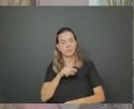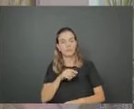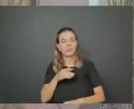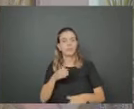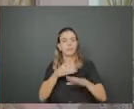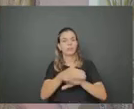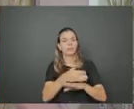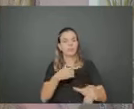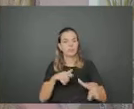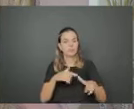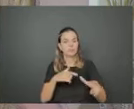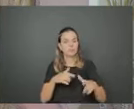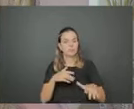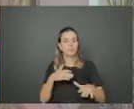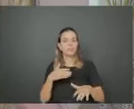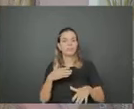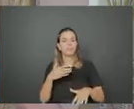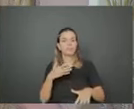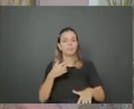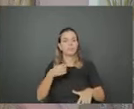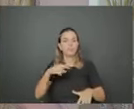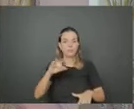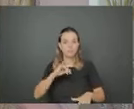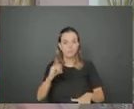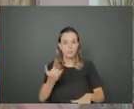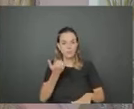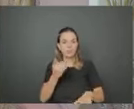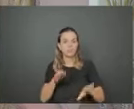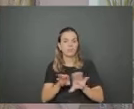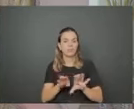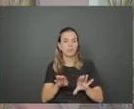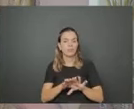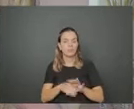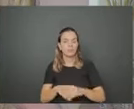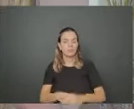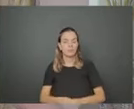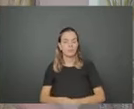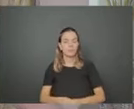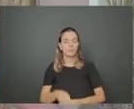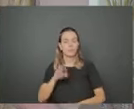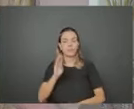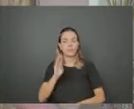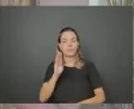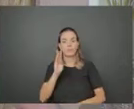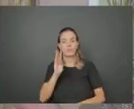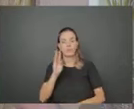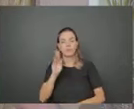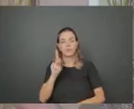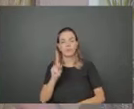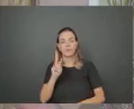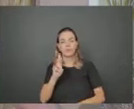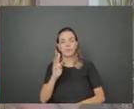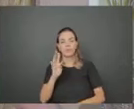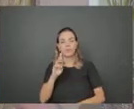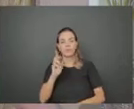seus para o lazer também. O BPTran ele tem feito uma realização por dia de